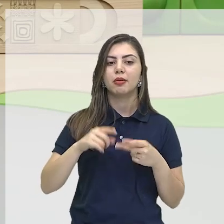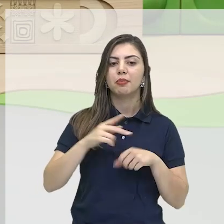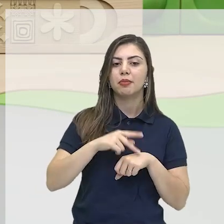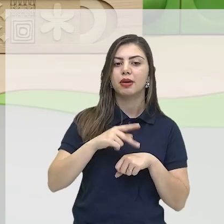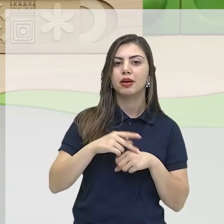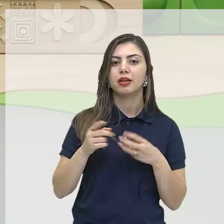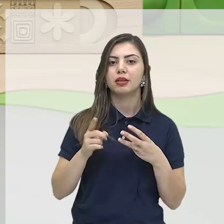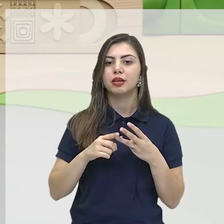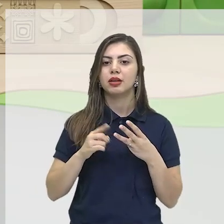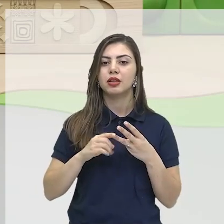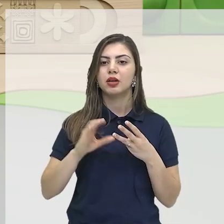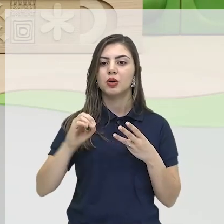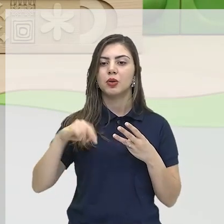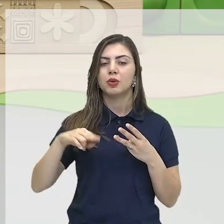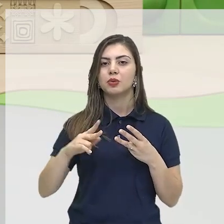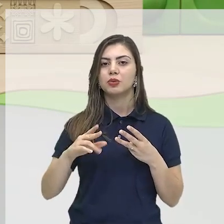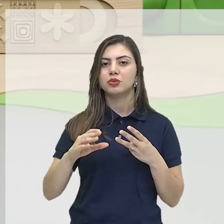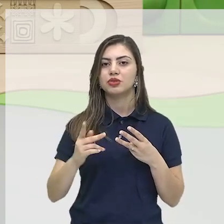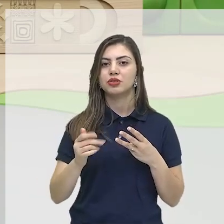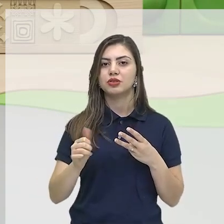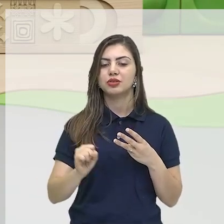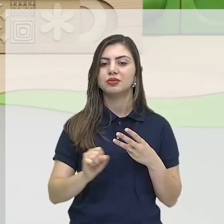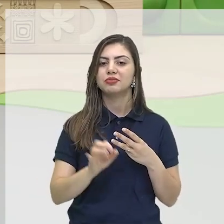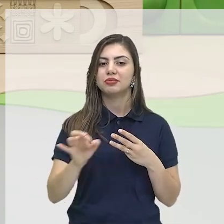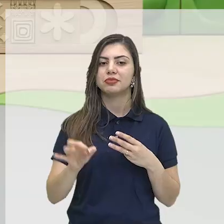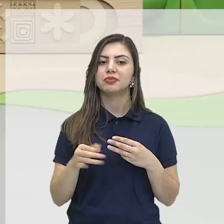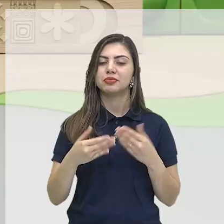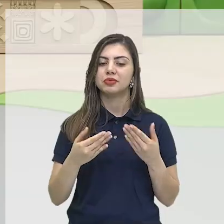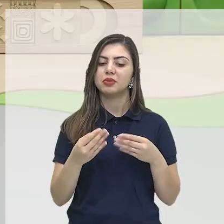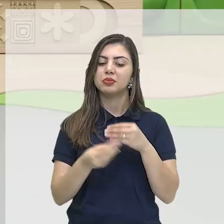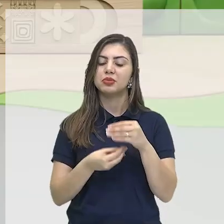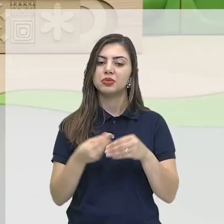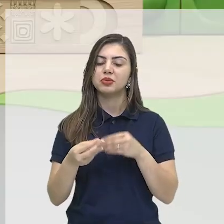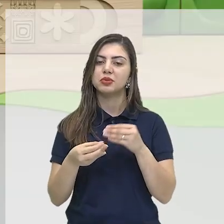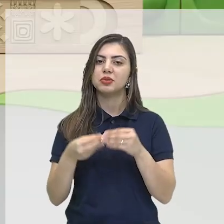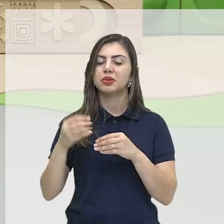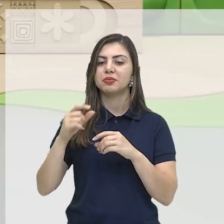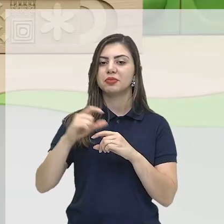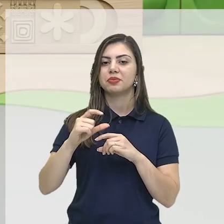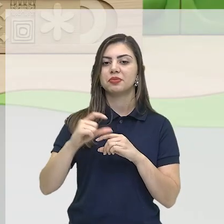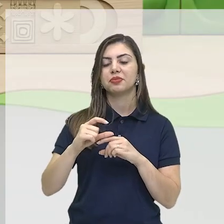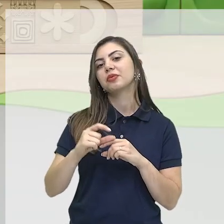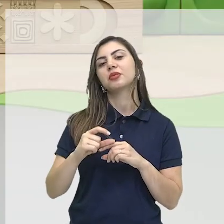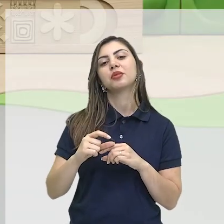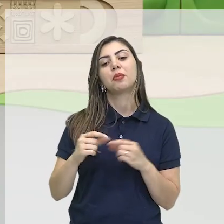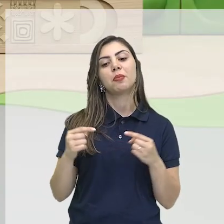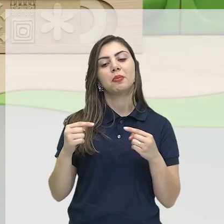Então, essas aí são alguns exemplos para falar sobre as misturas heterogêneas, né,